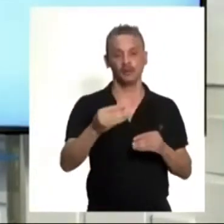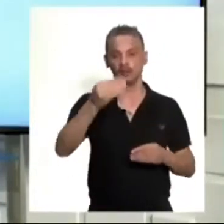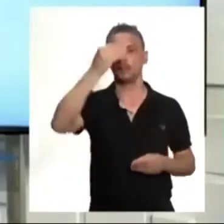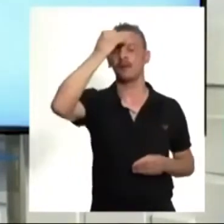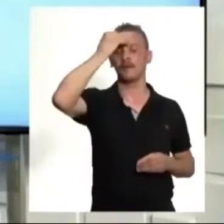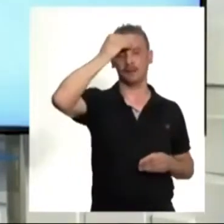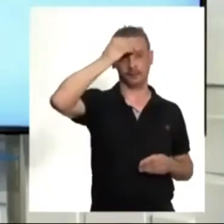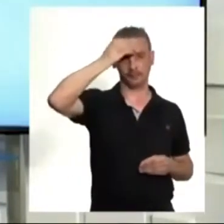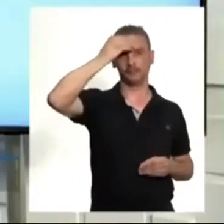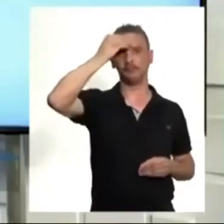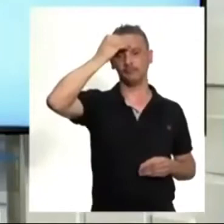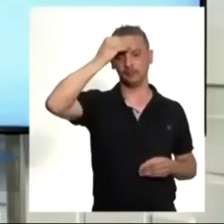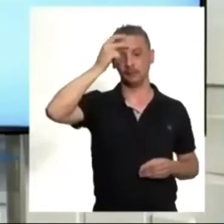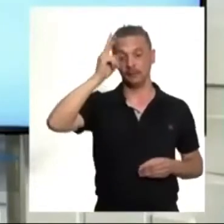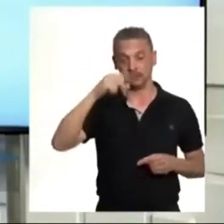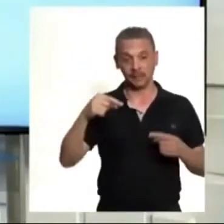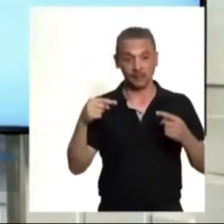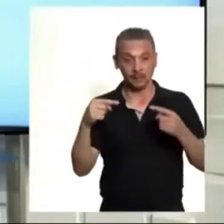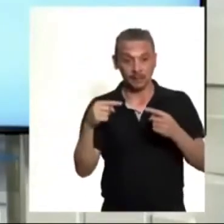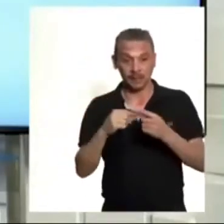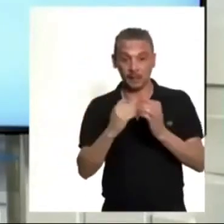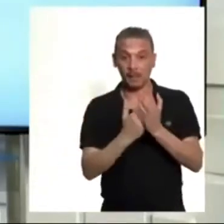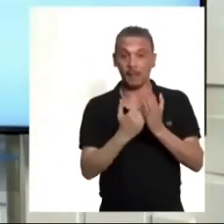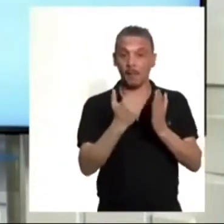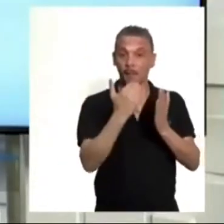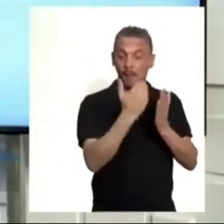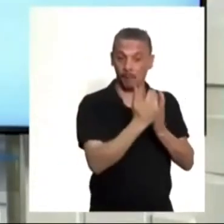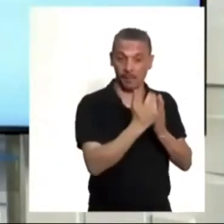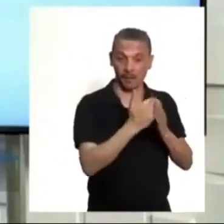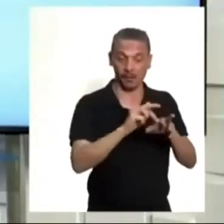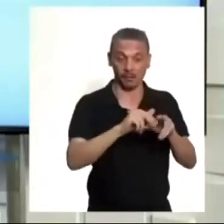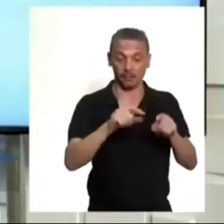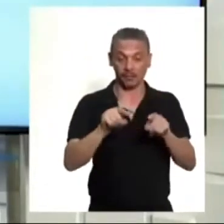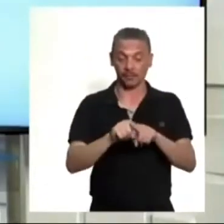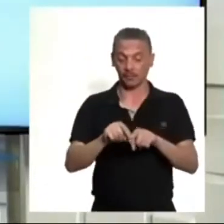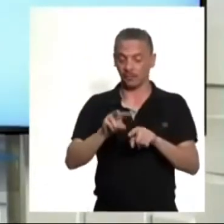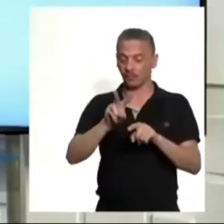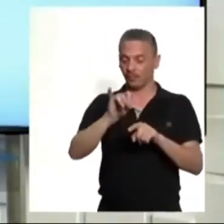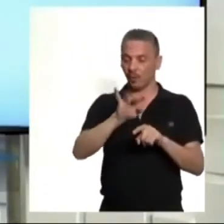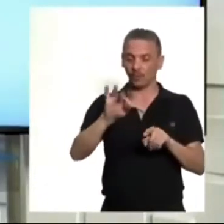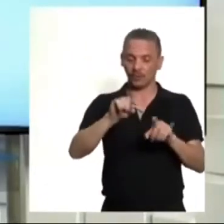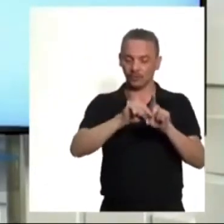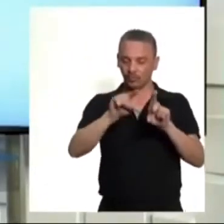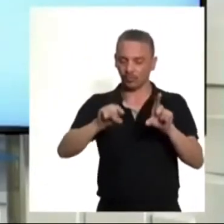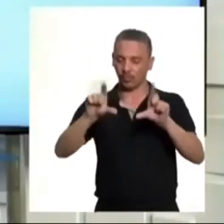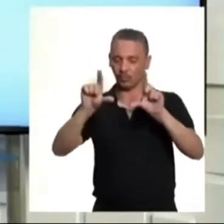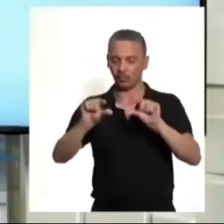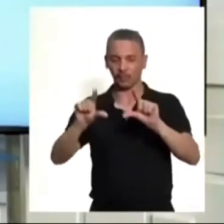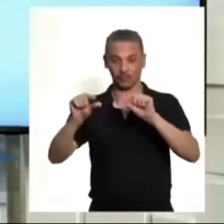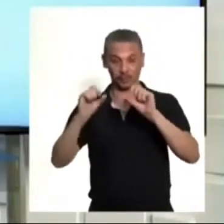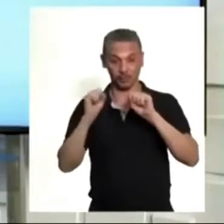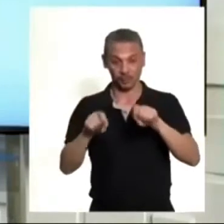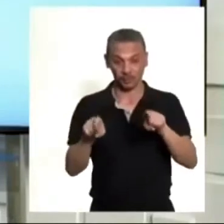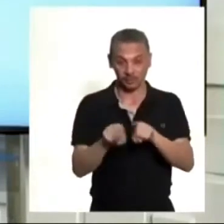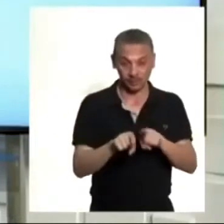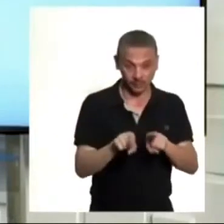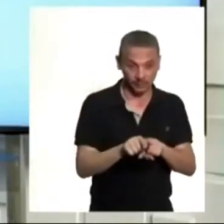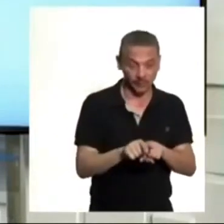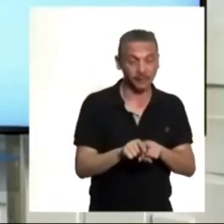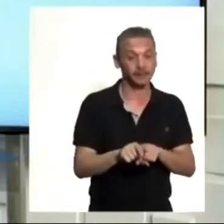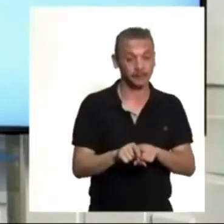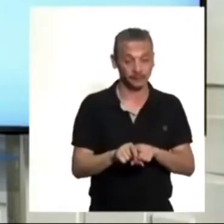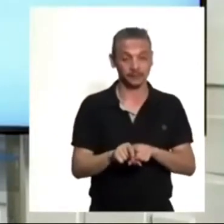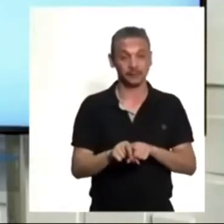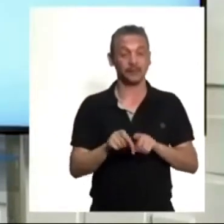isso. Sempre o cara que tiver o maior potencial de redução em volts, que a tendência de sofrer redução maior,